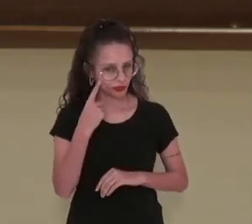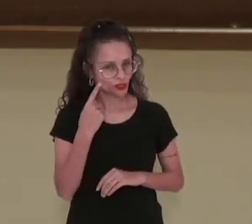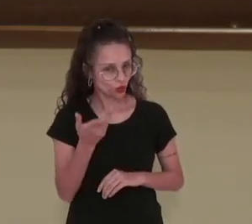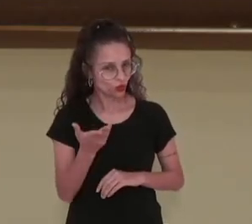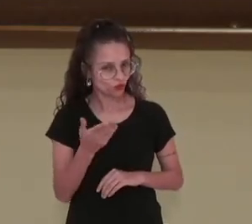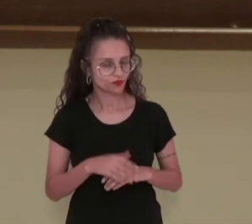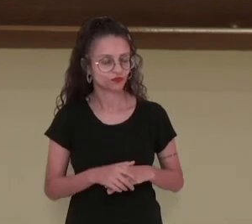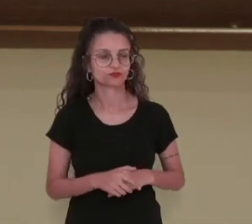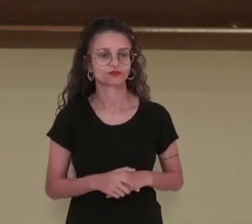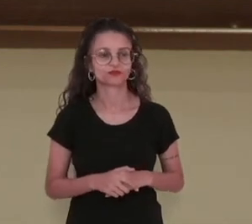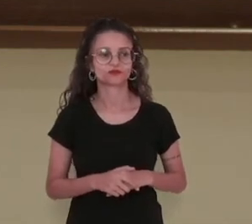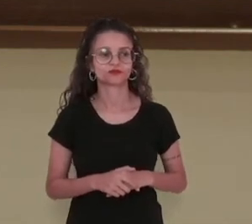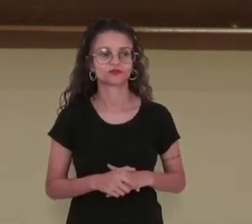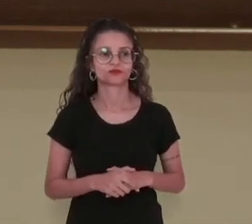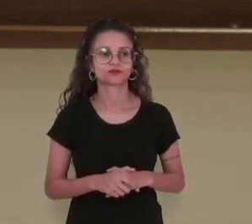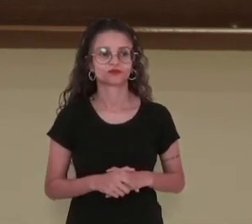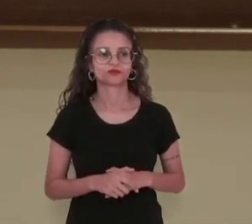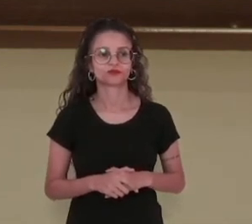sobre isso?